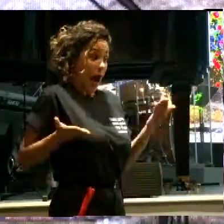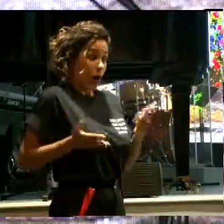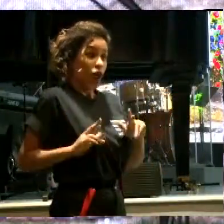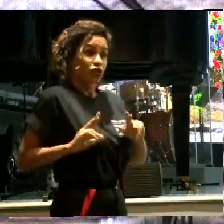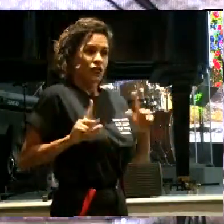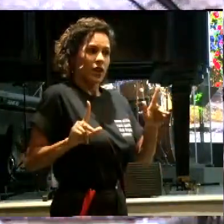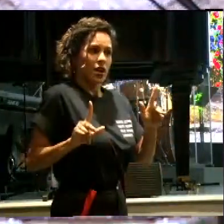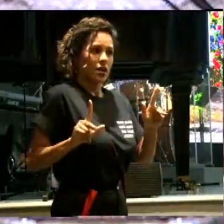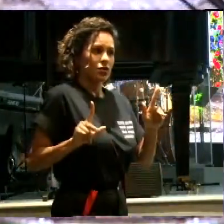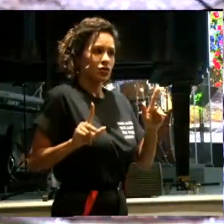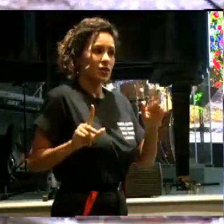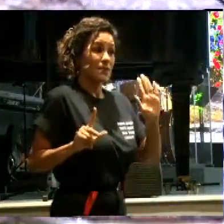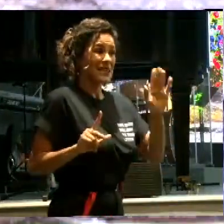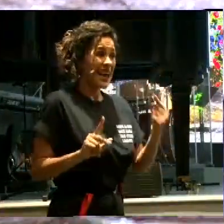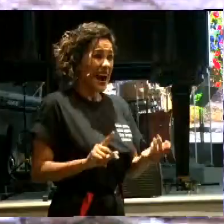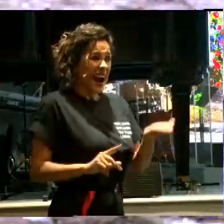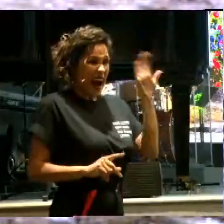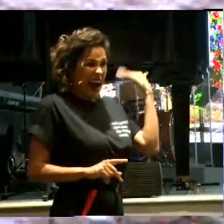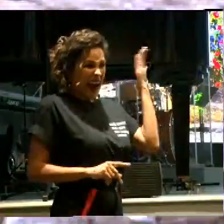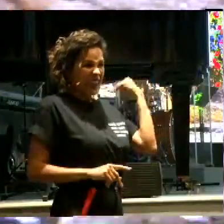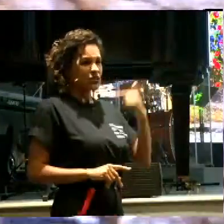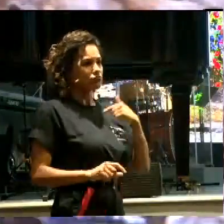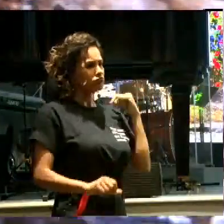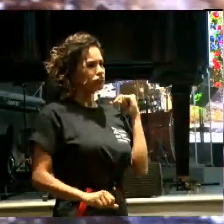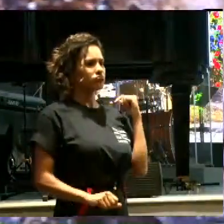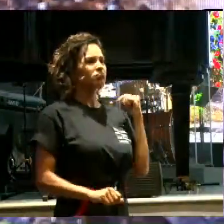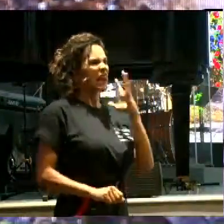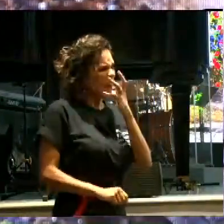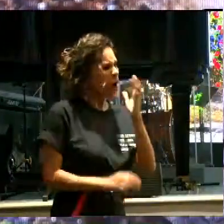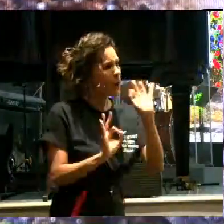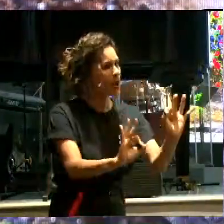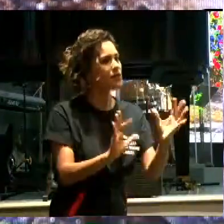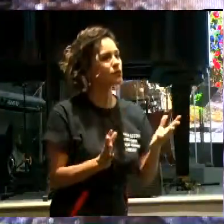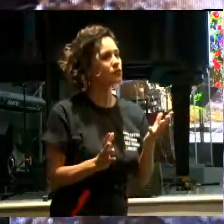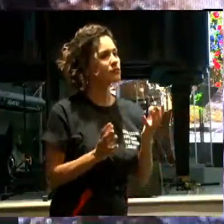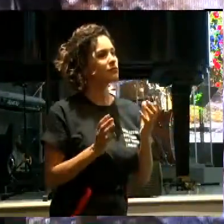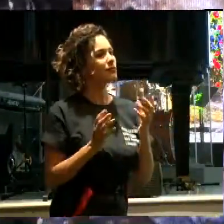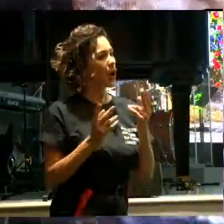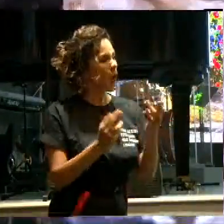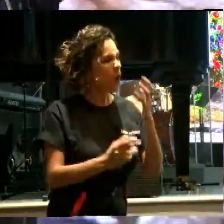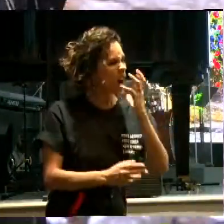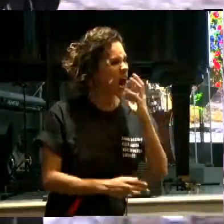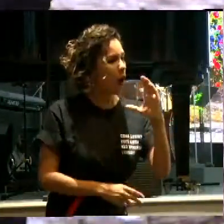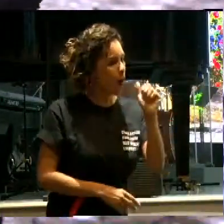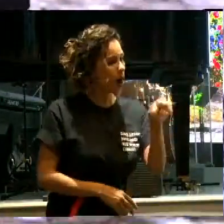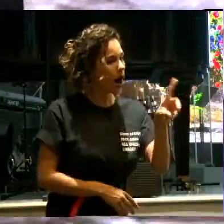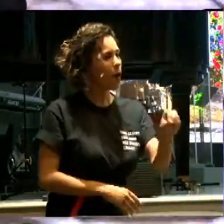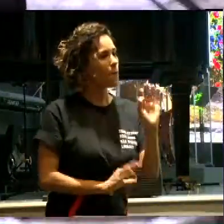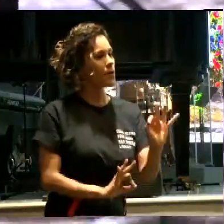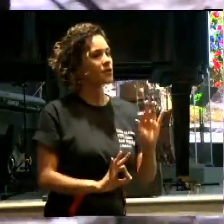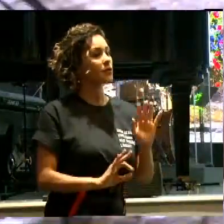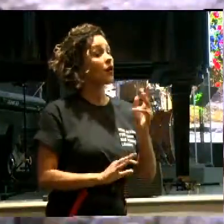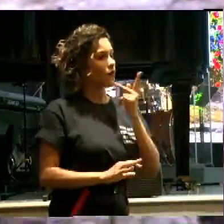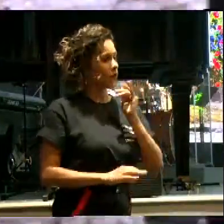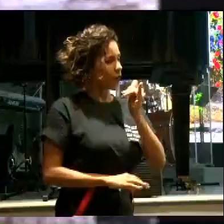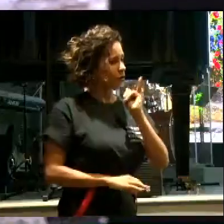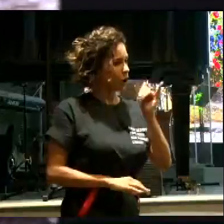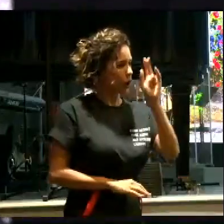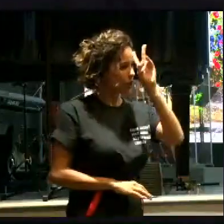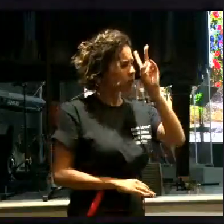era cão mesmo. Gente, olha, eu vou contar uma história para vocês, isso é fato verídico, é